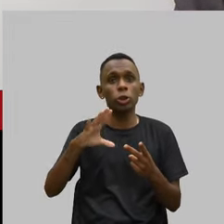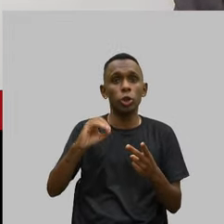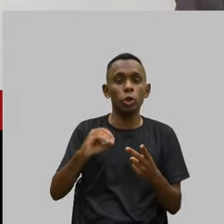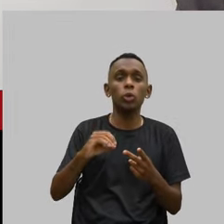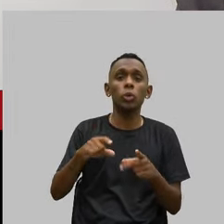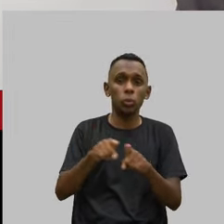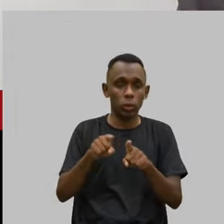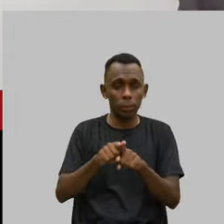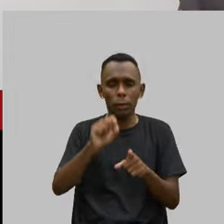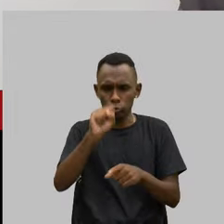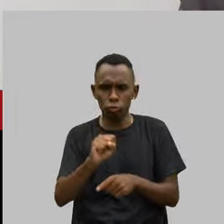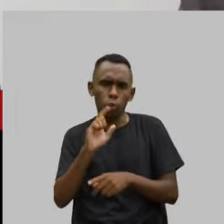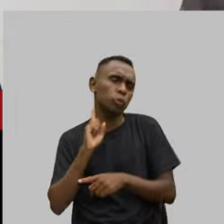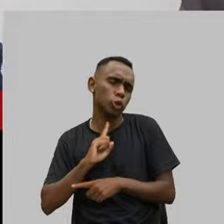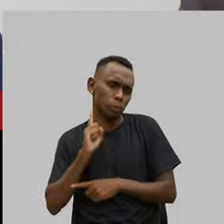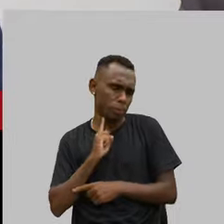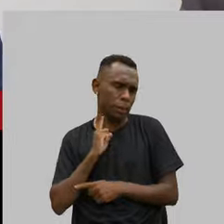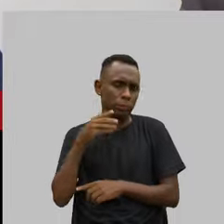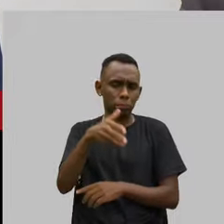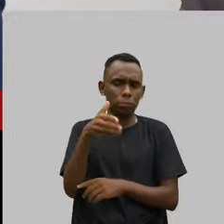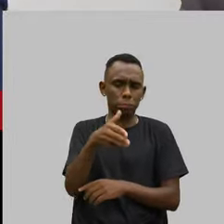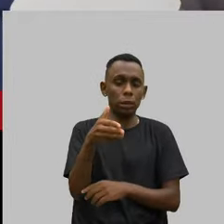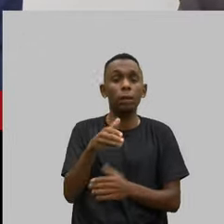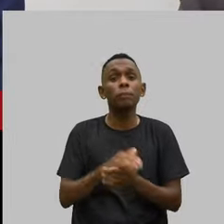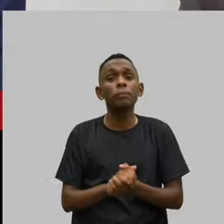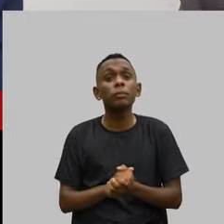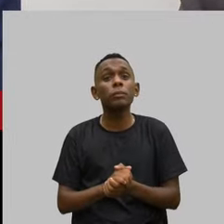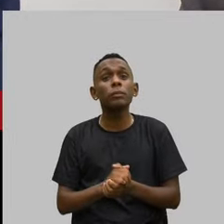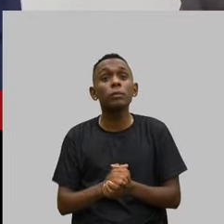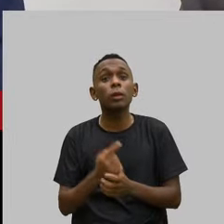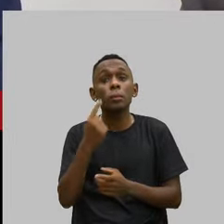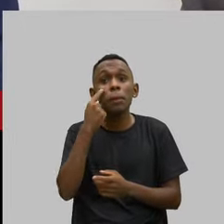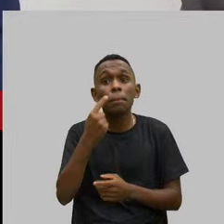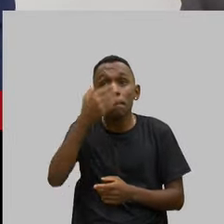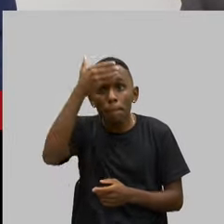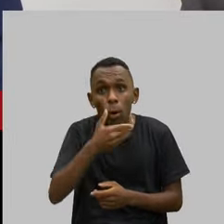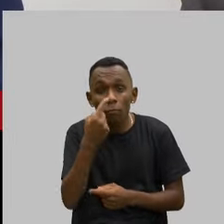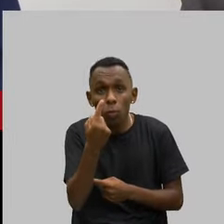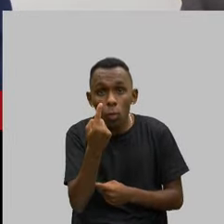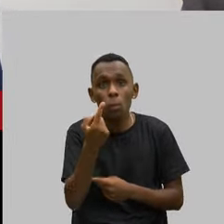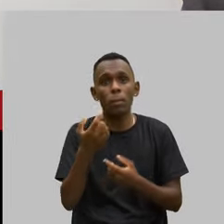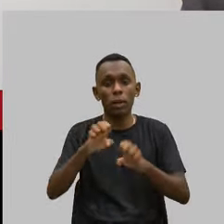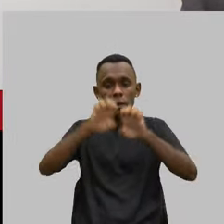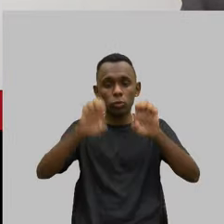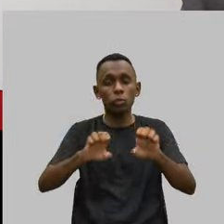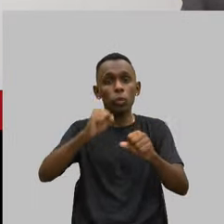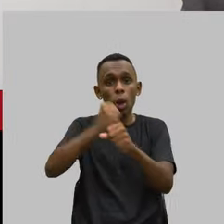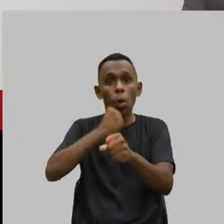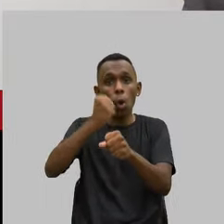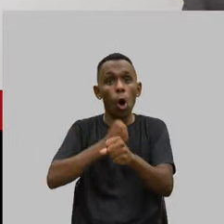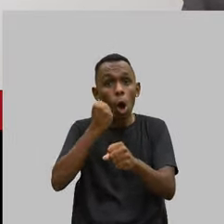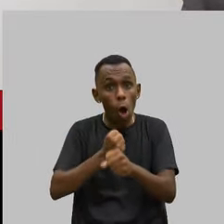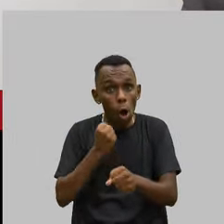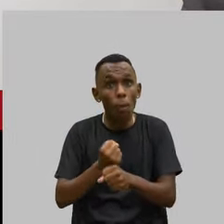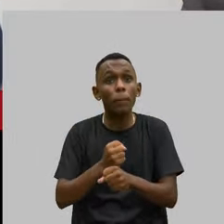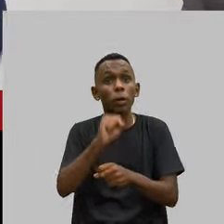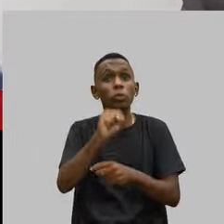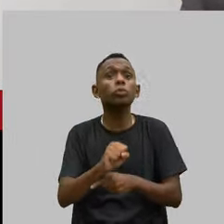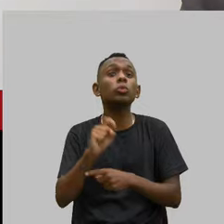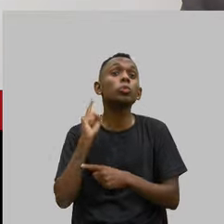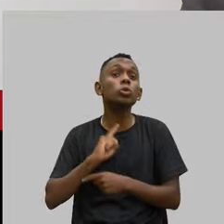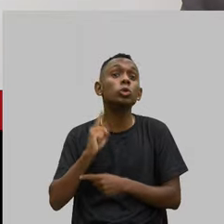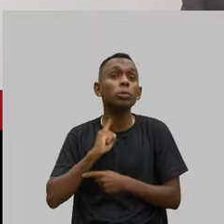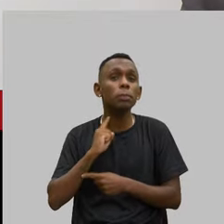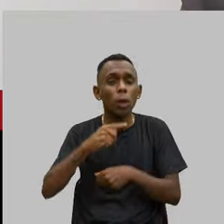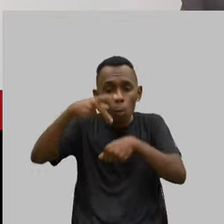no sul de Minas me me mostrem uma obra estrutural do governo Zema no sul de Minas que eu faço questão de lá uma